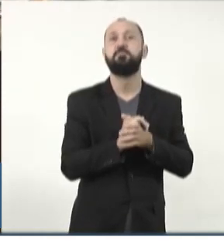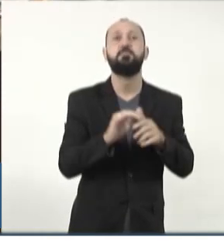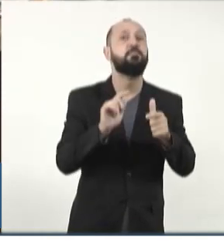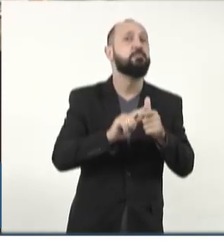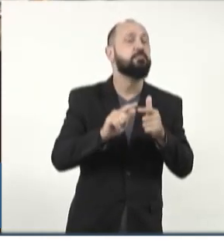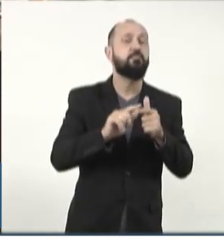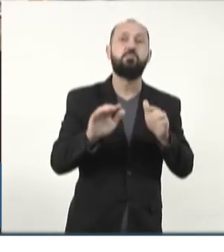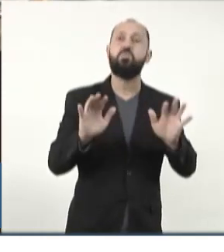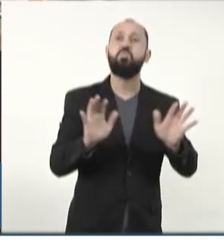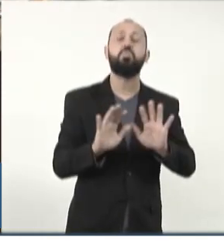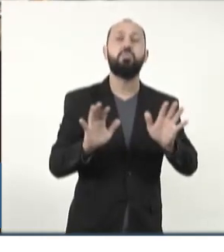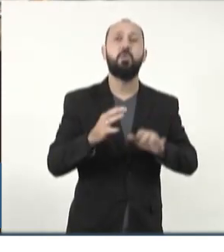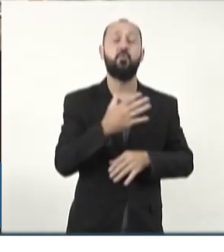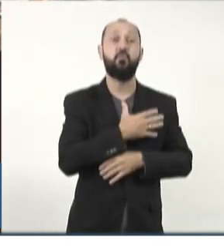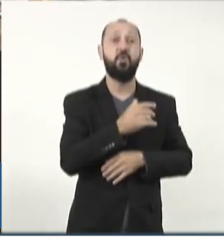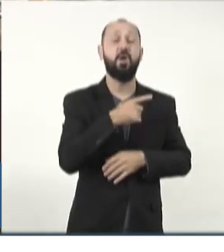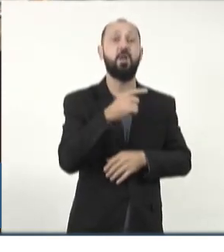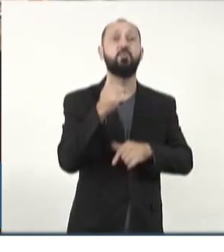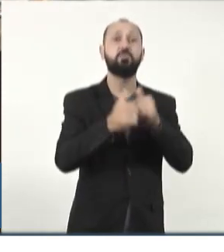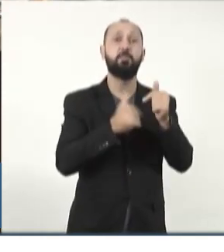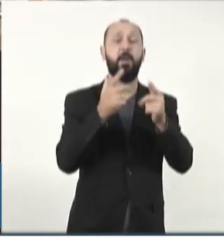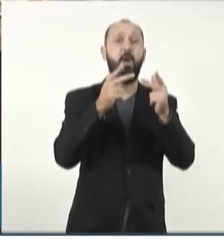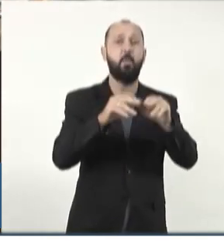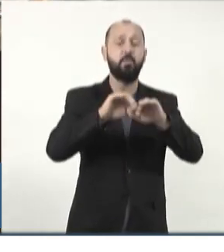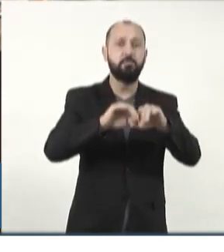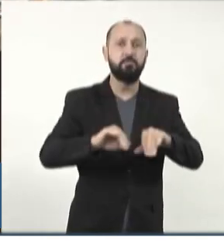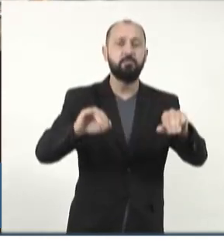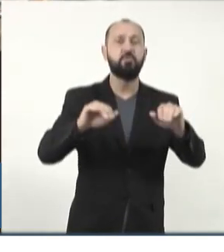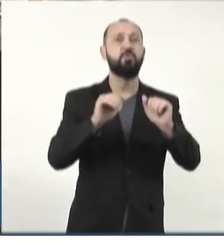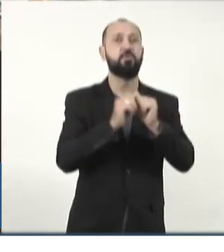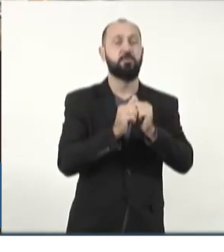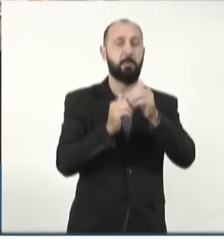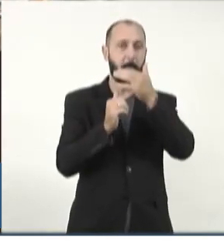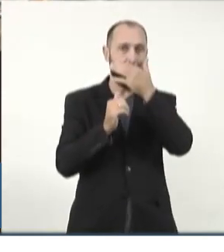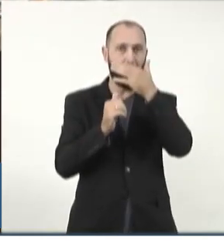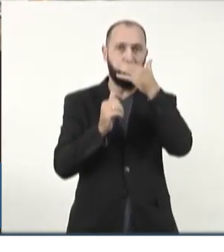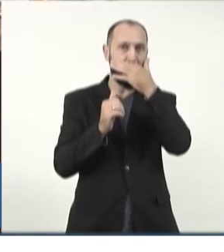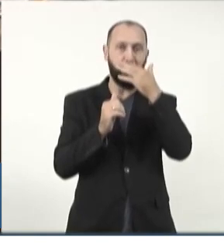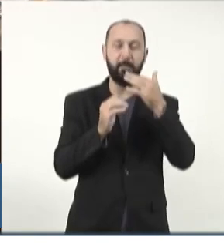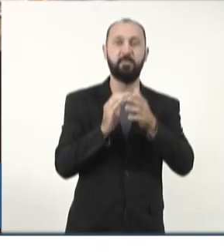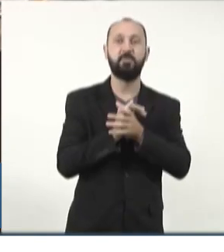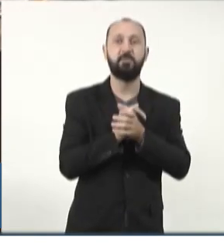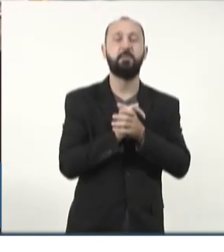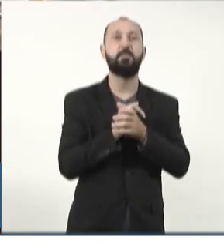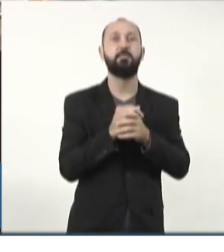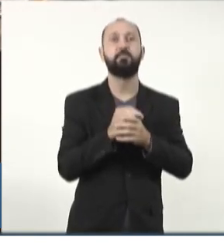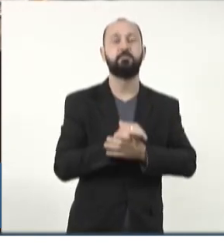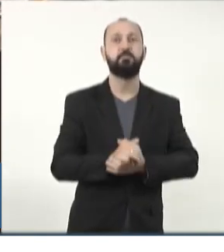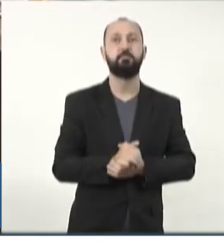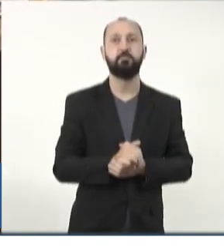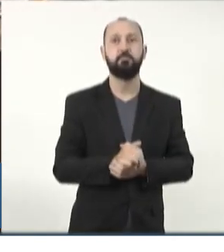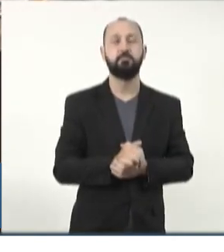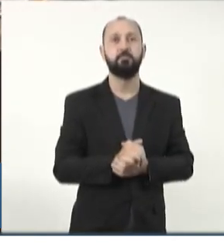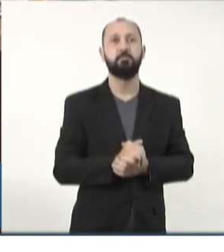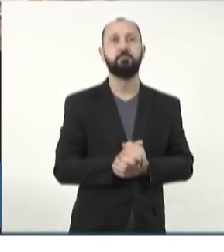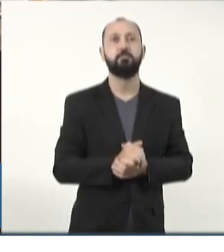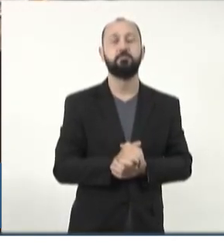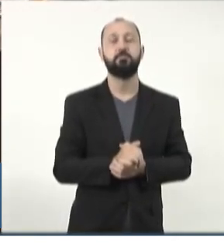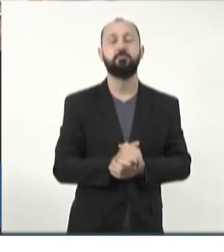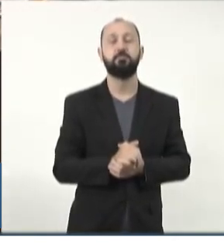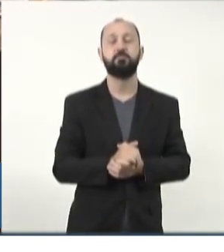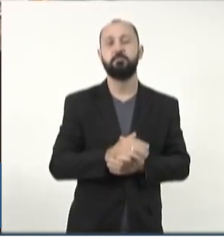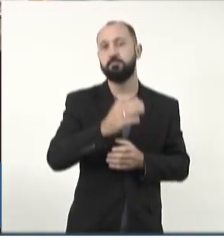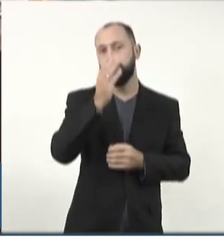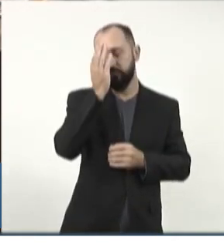problema nenhum o seu filho dividir as tarefas de casa com todos, porque assim todo mundo vive melhor. E a gente